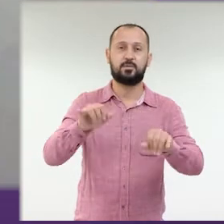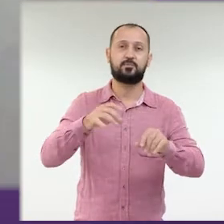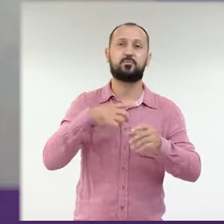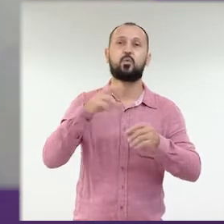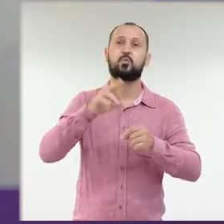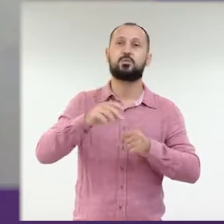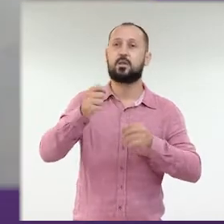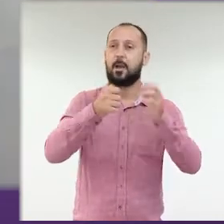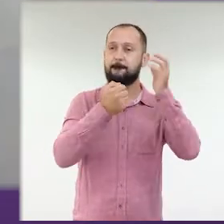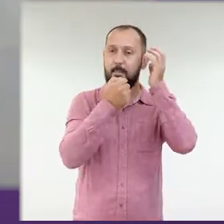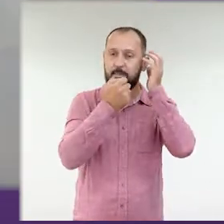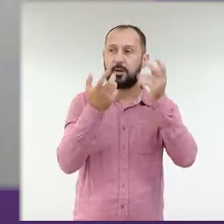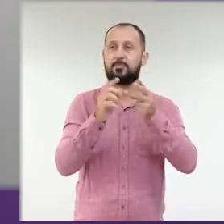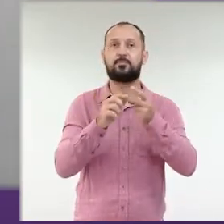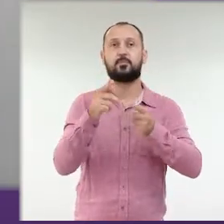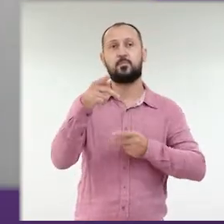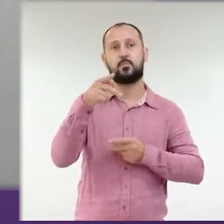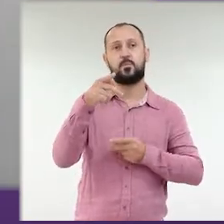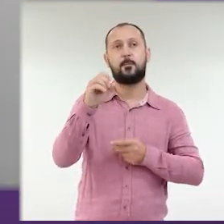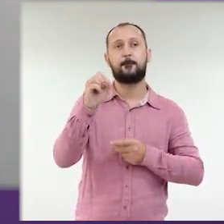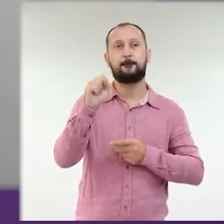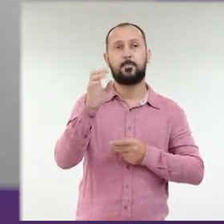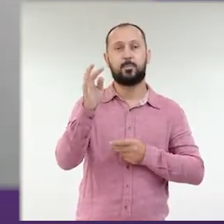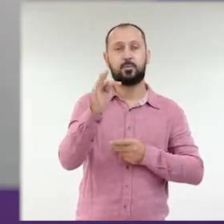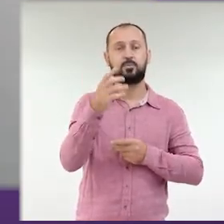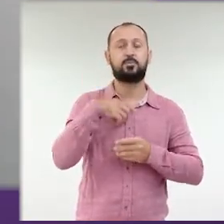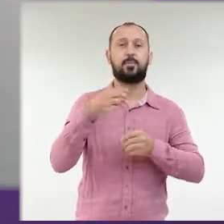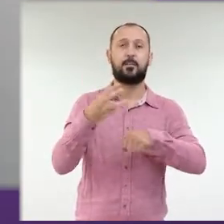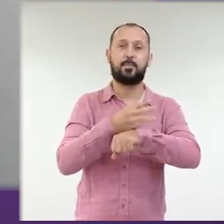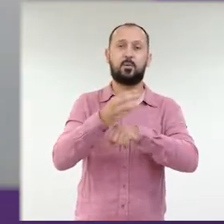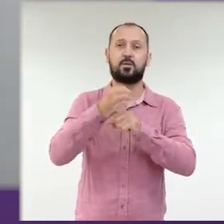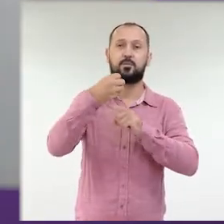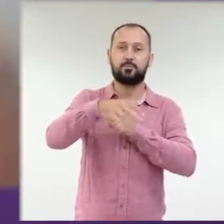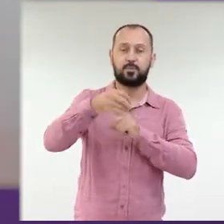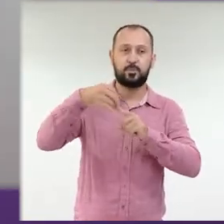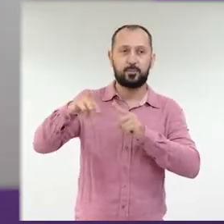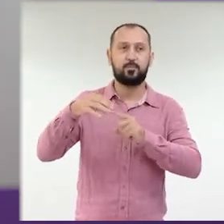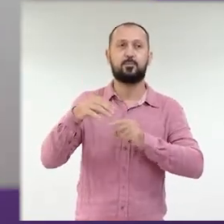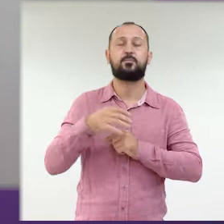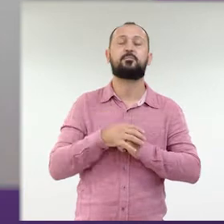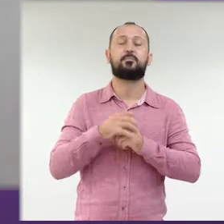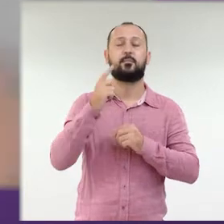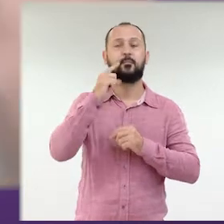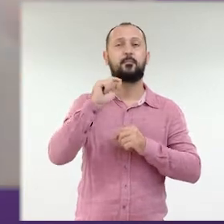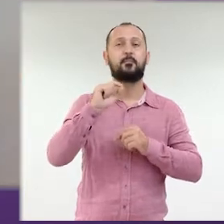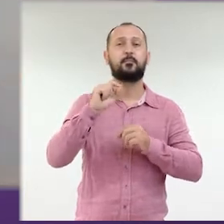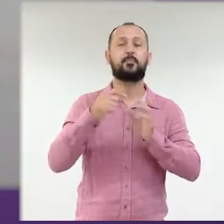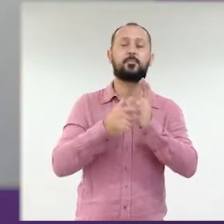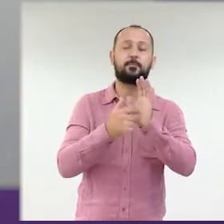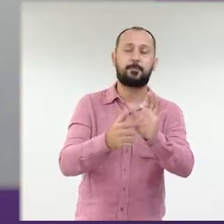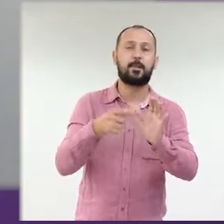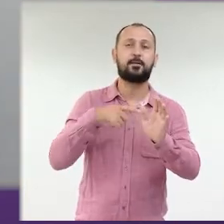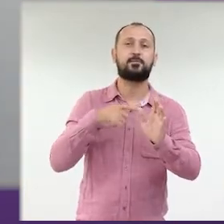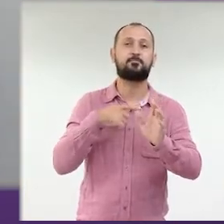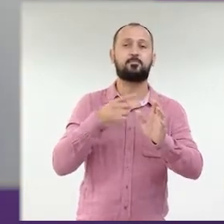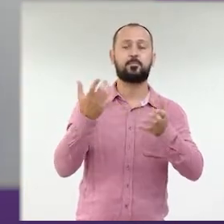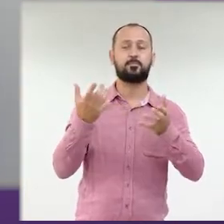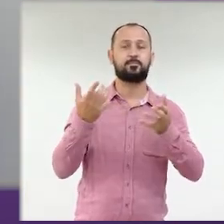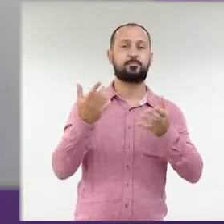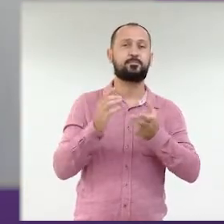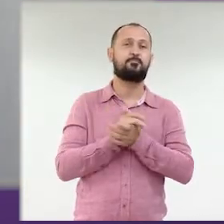divulgação, como, por exemplo, rádios, podcasts, para passar por WhatsApp, posts e mensagens para passar por WhatsApp,